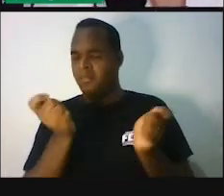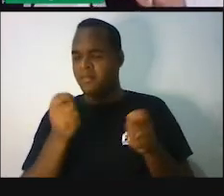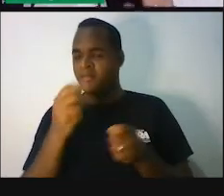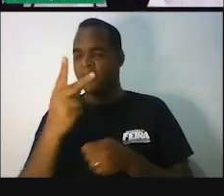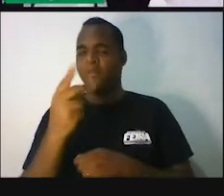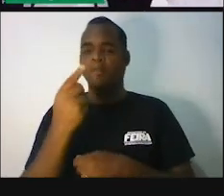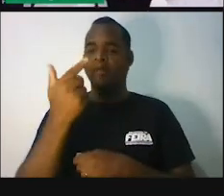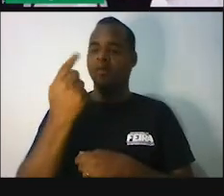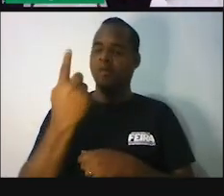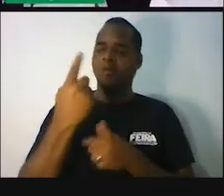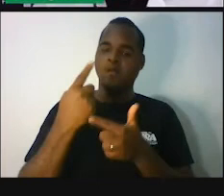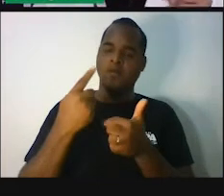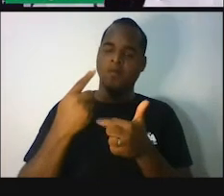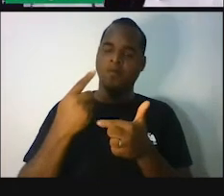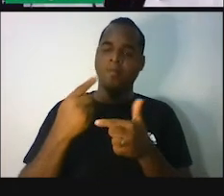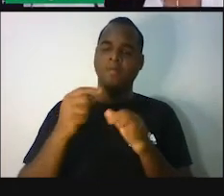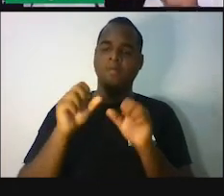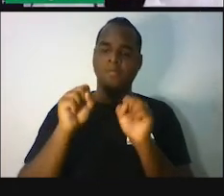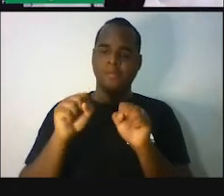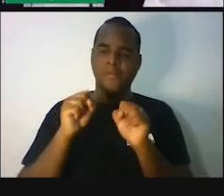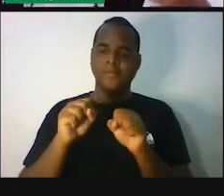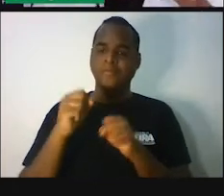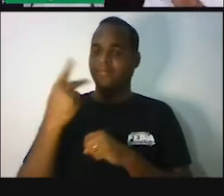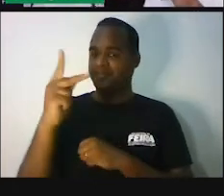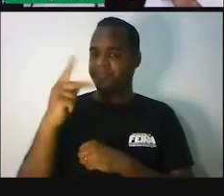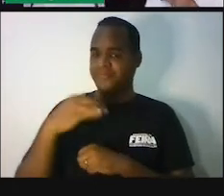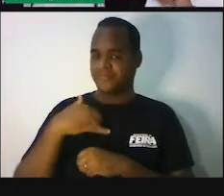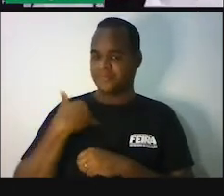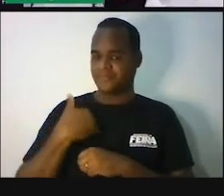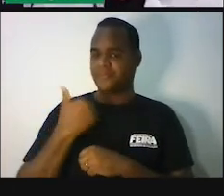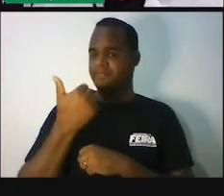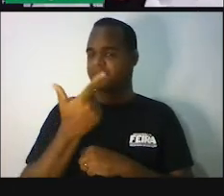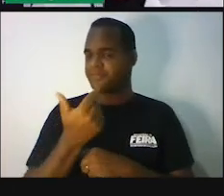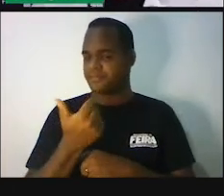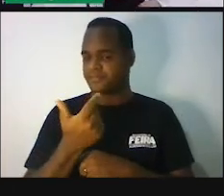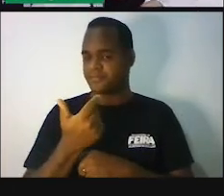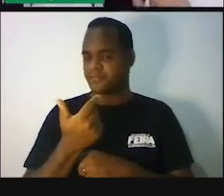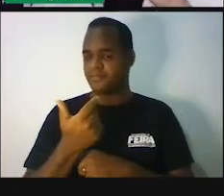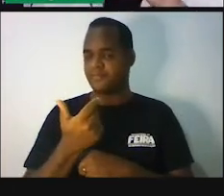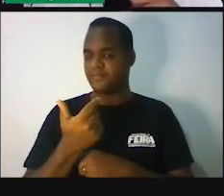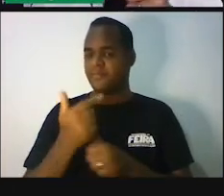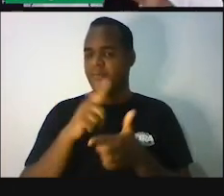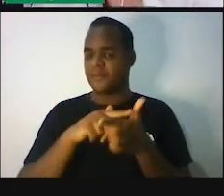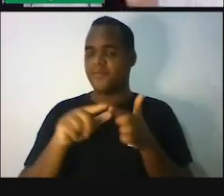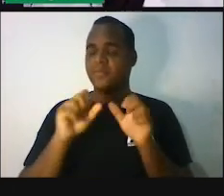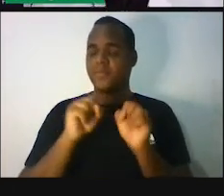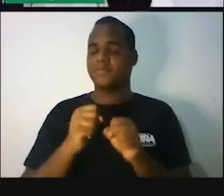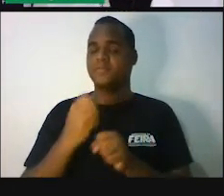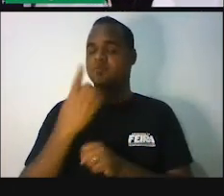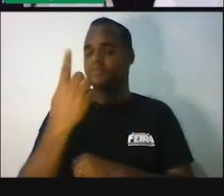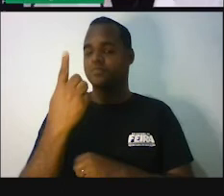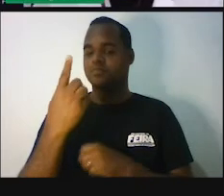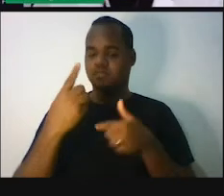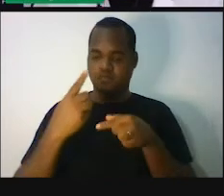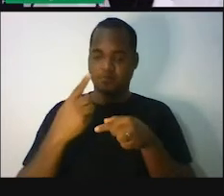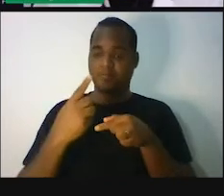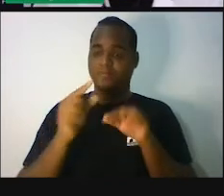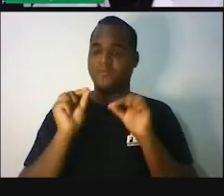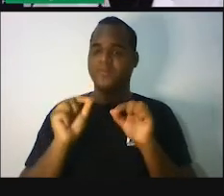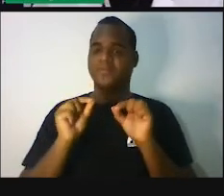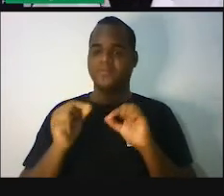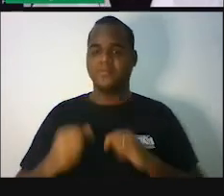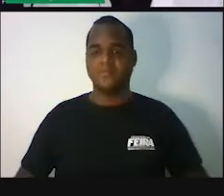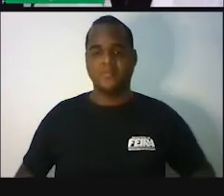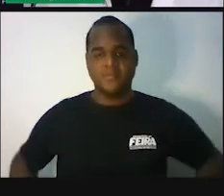um dozeavos da sua idade era a sua idade dividido por 12, o que é um sétimo da sua idade?